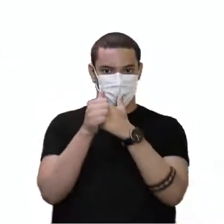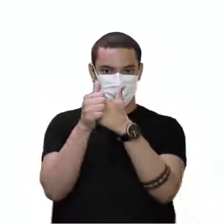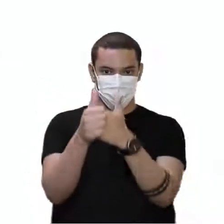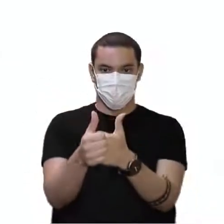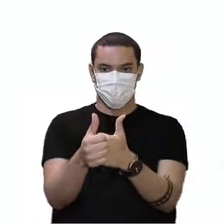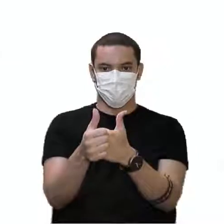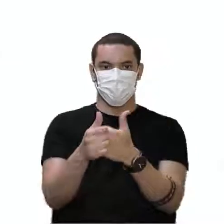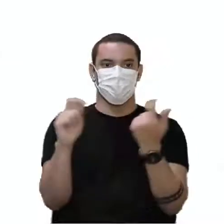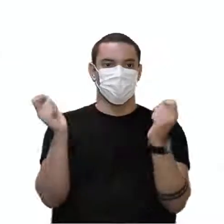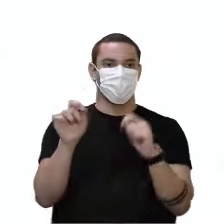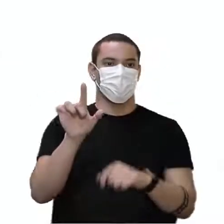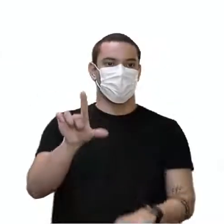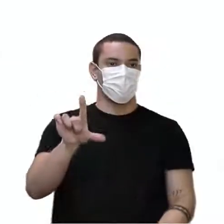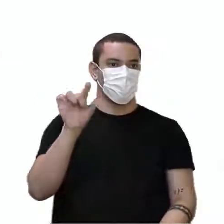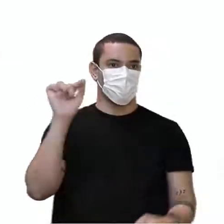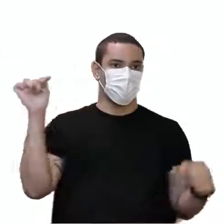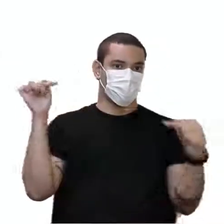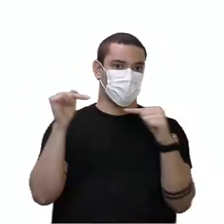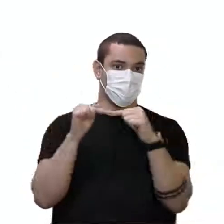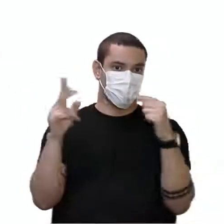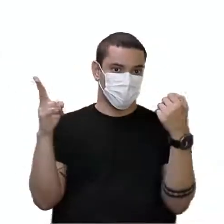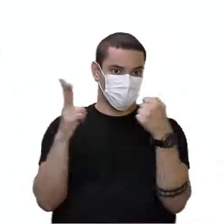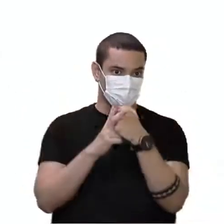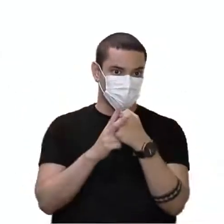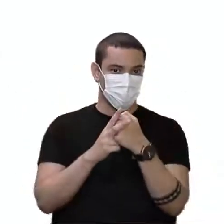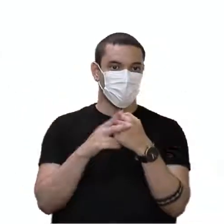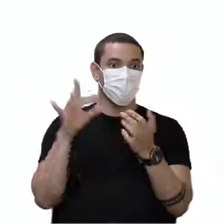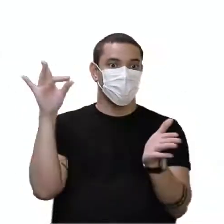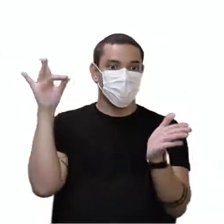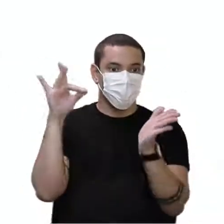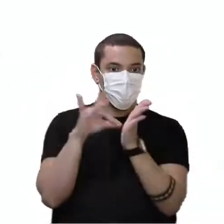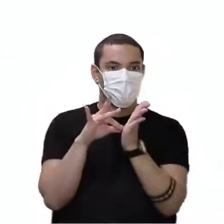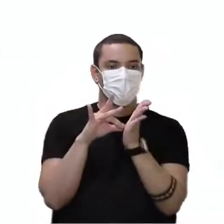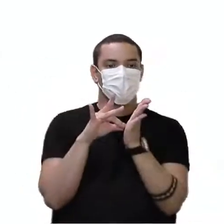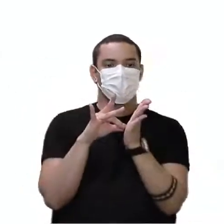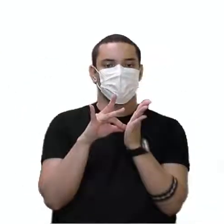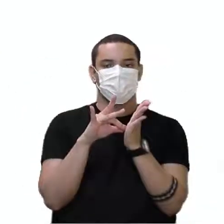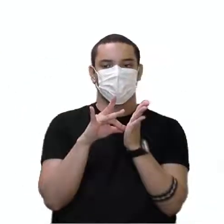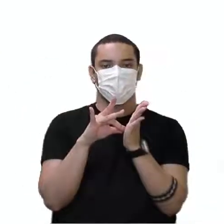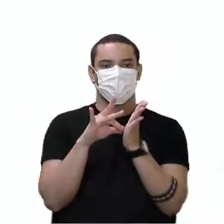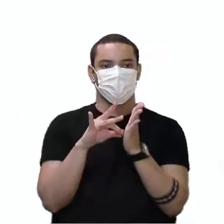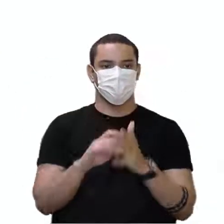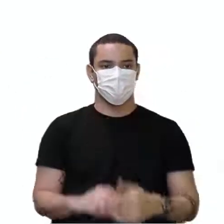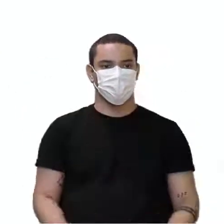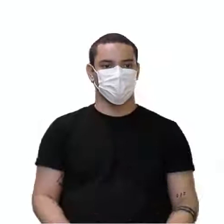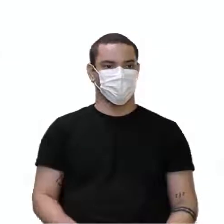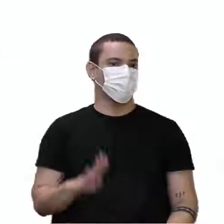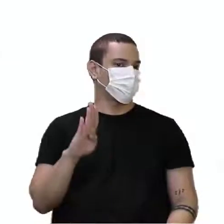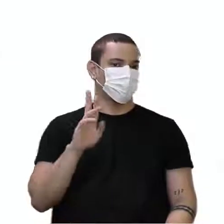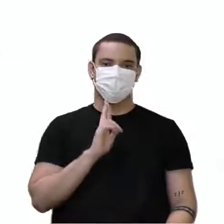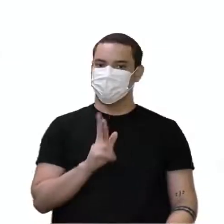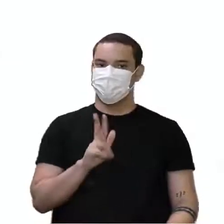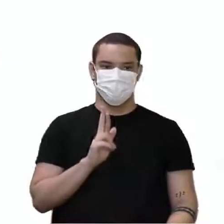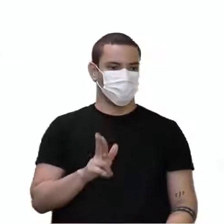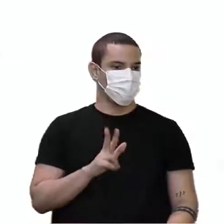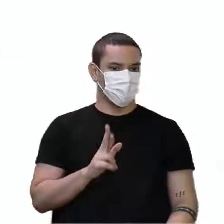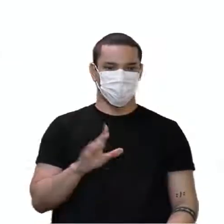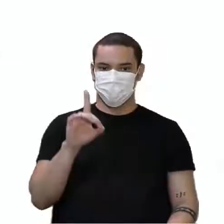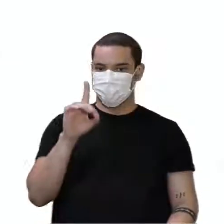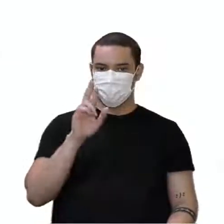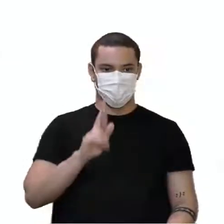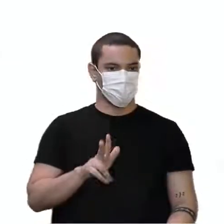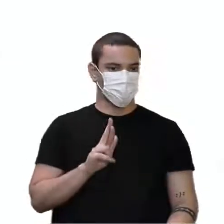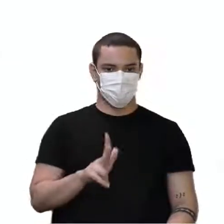vai escolher o que tem o verbo auxiliar verdadeiro dele, que é o have. Então, esse não é por causa do has, esse também não é por